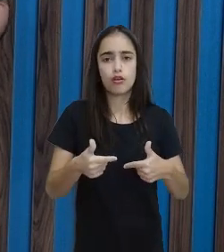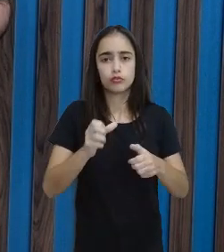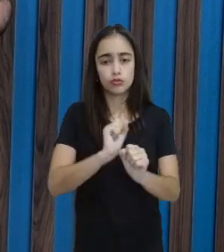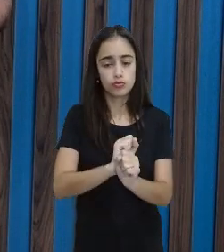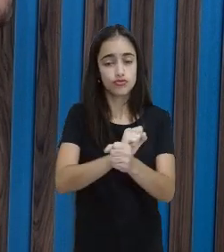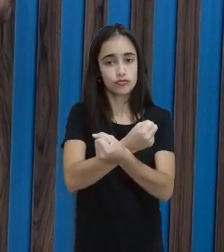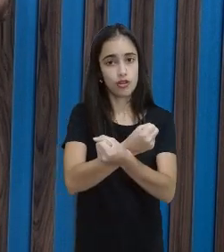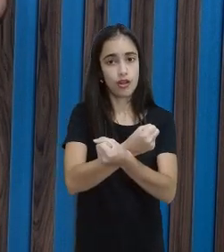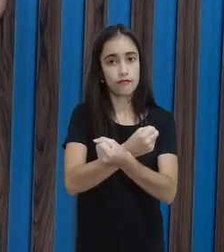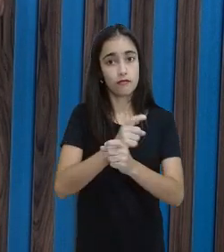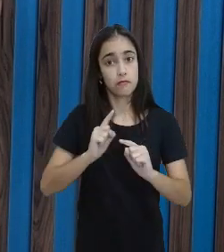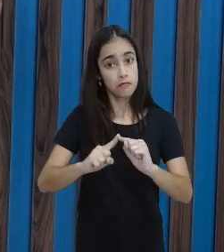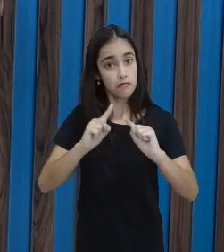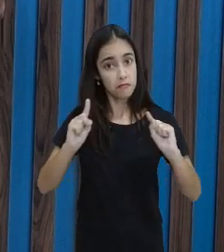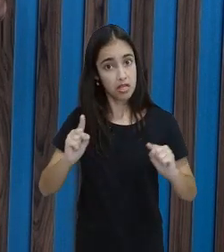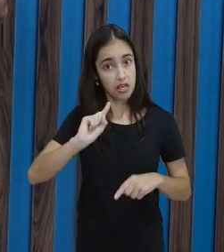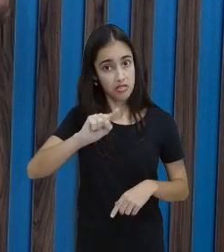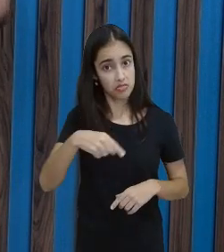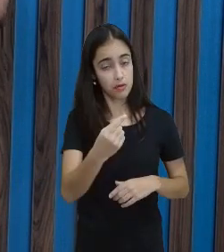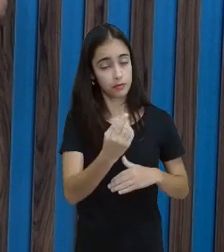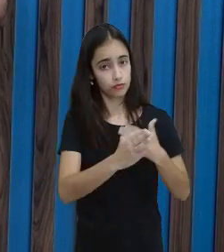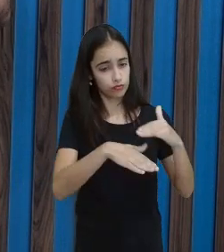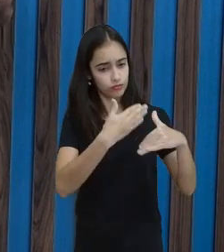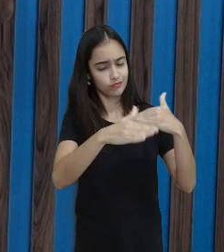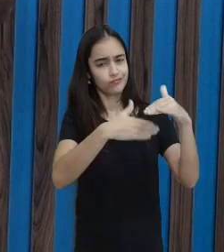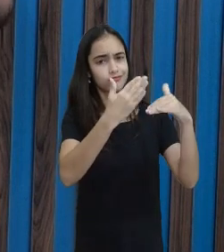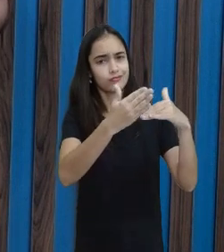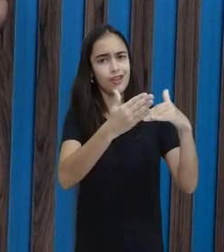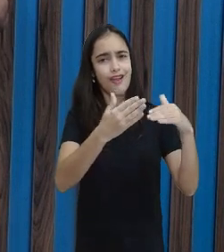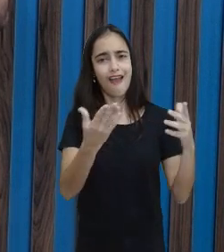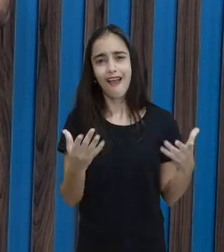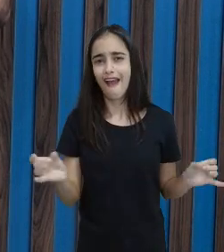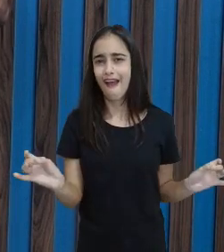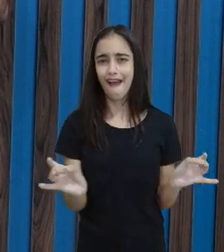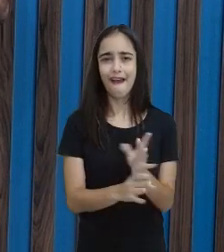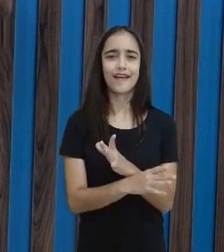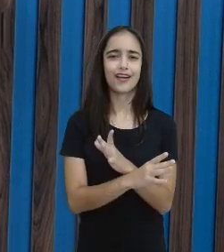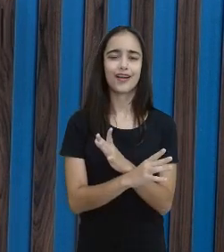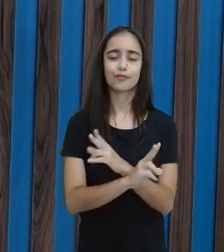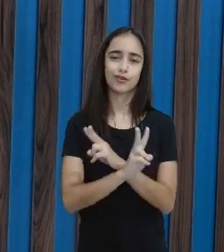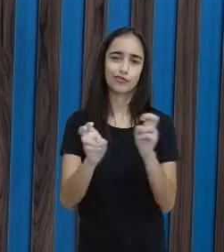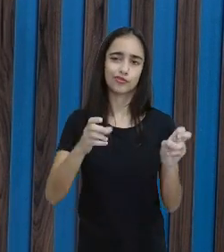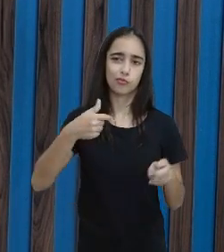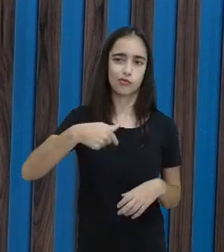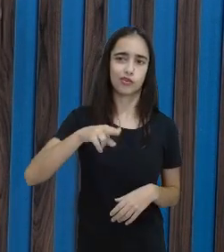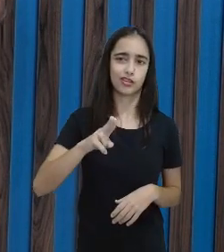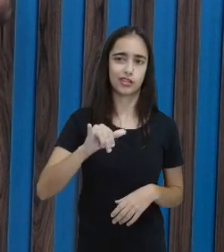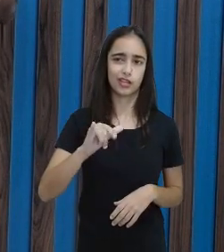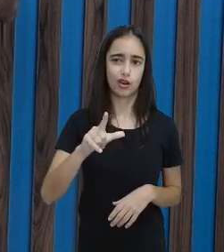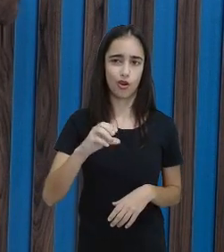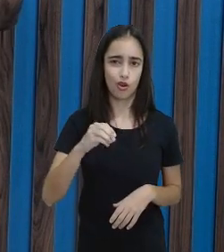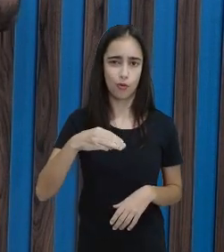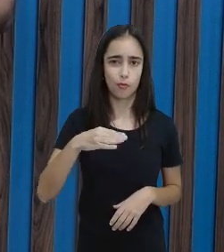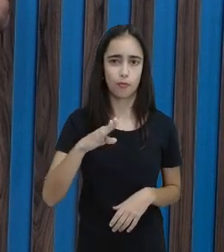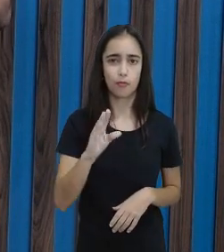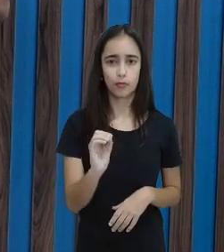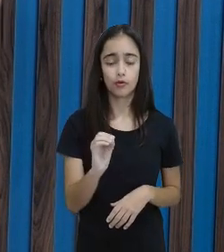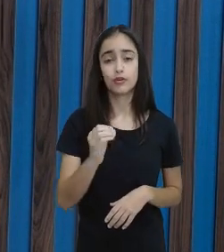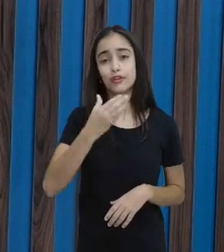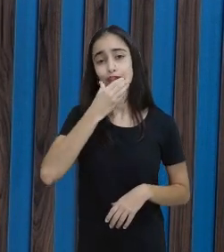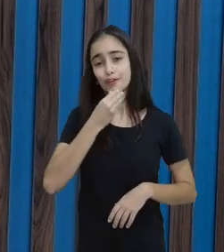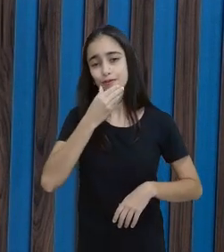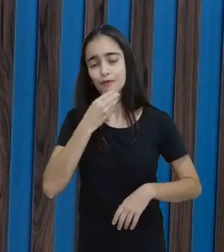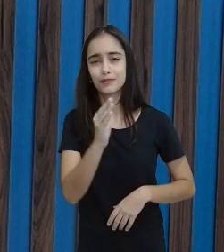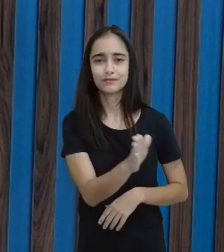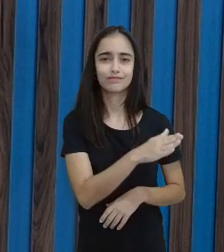Jorge Velho, o quilombo de Palmares vai ser destruído. Então o próprio Zumbi vai ser morto, né, e como a gente viu no vídeo, vai ser decapitado